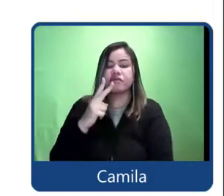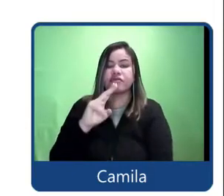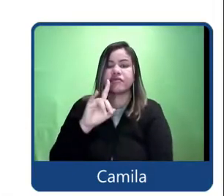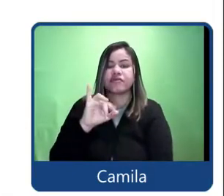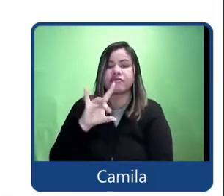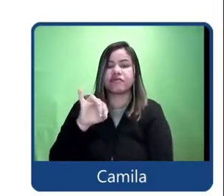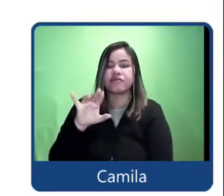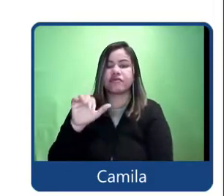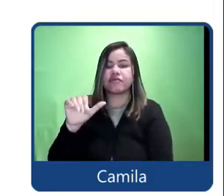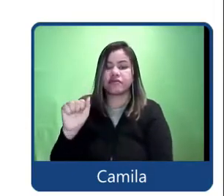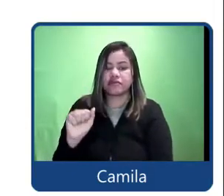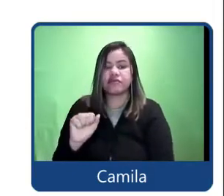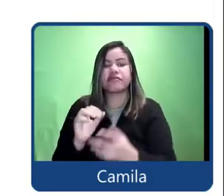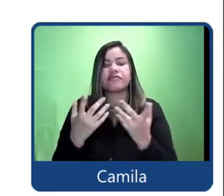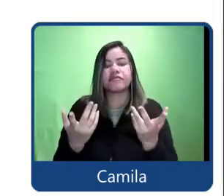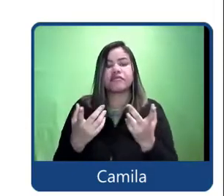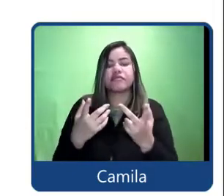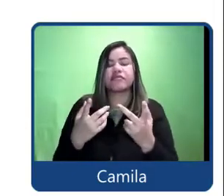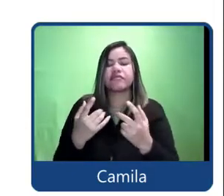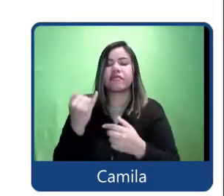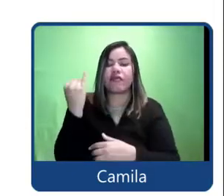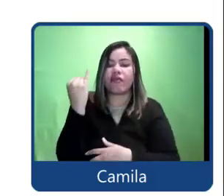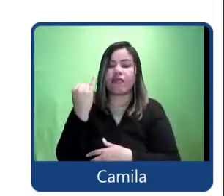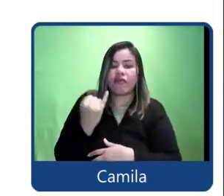desnutrição, doenças diarreicas